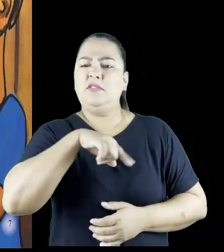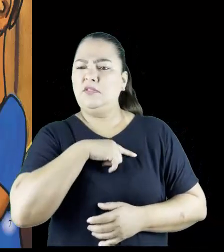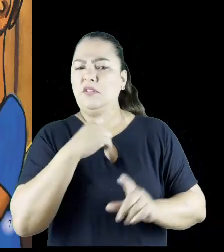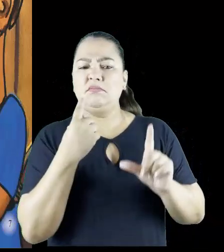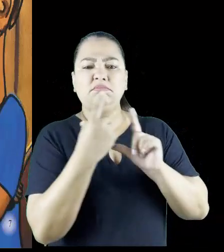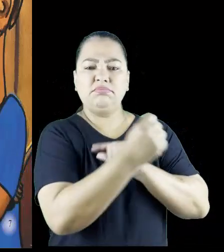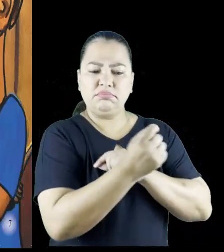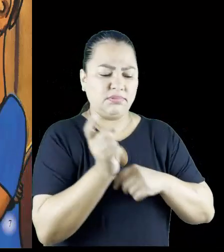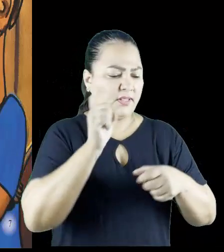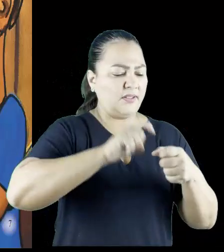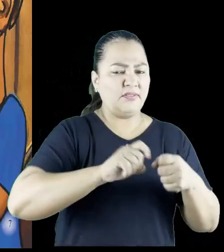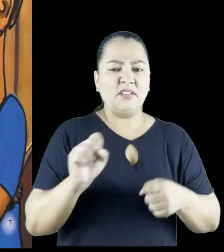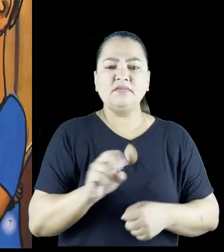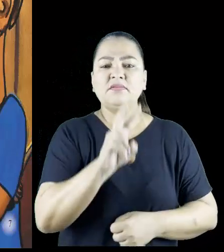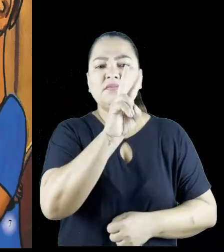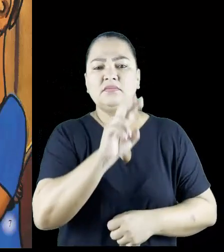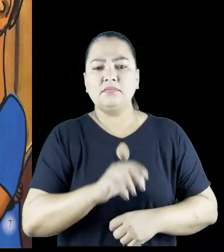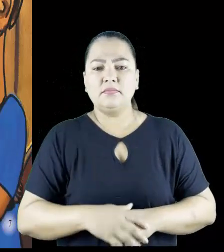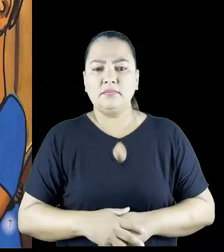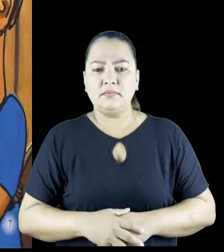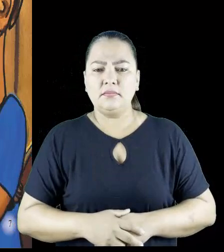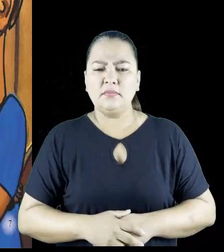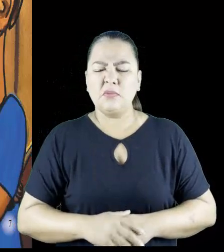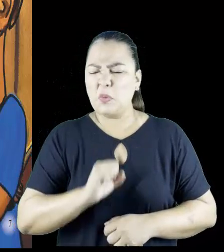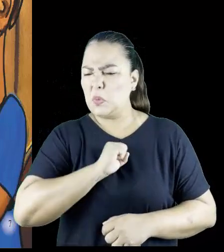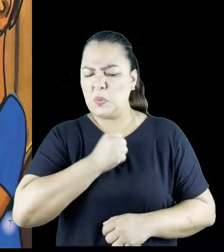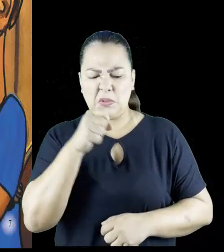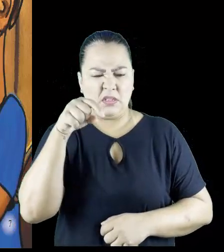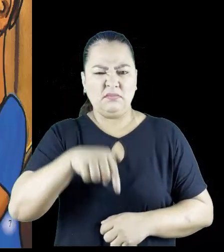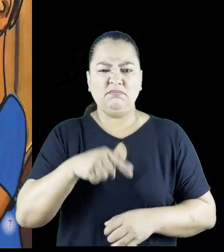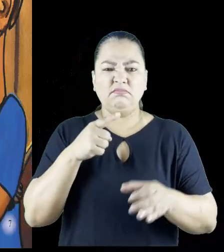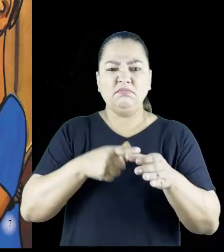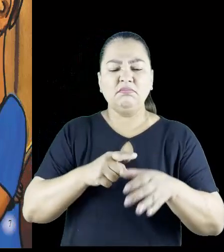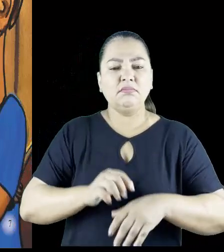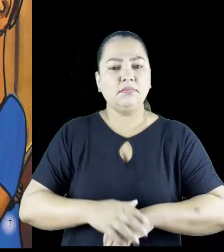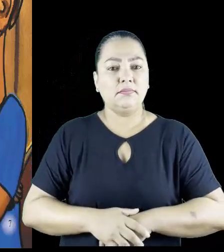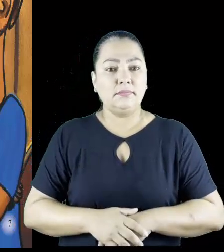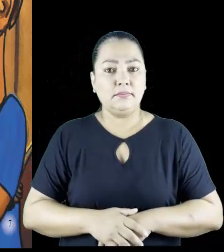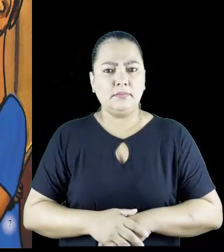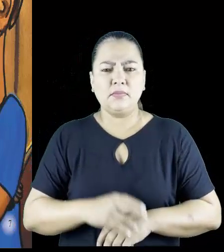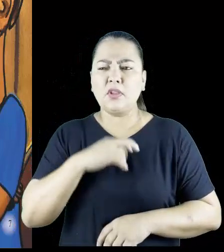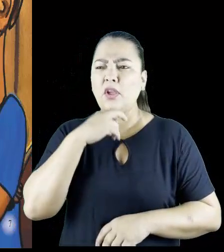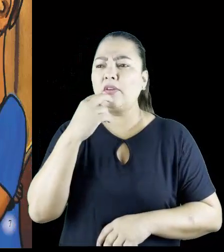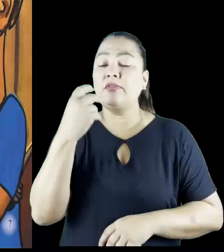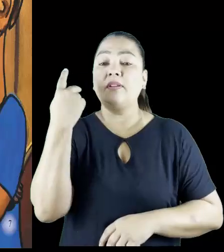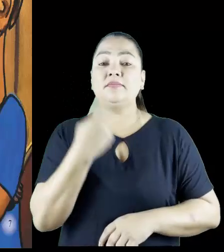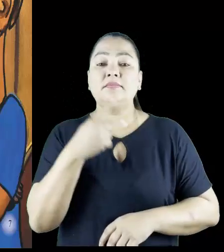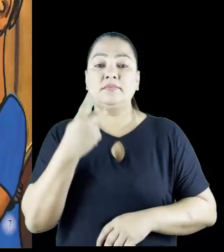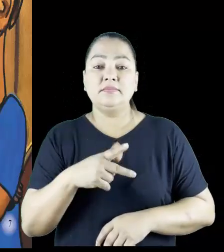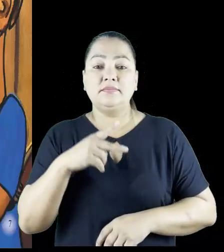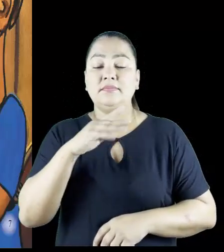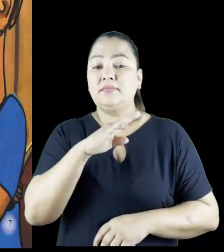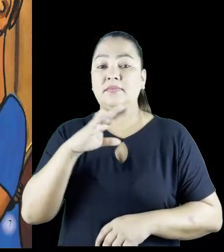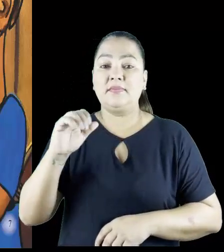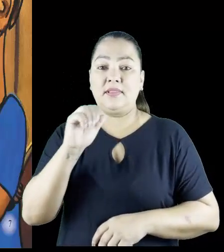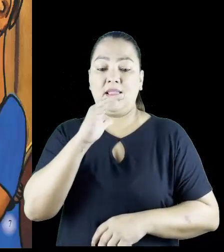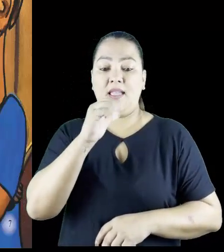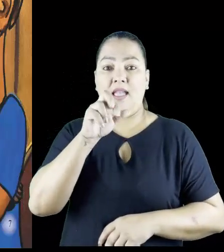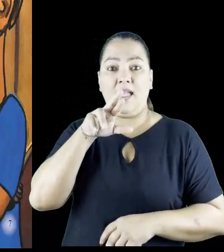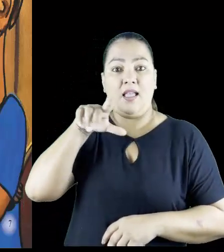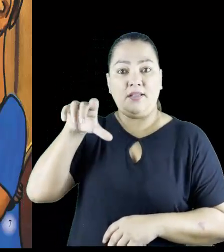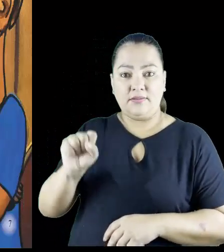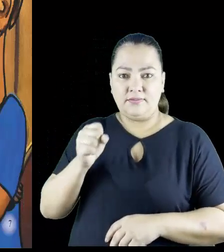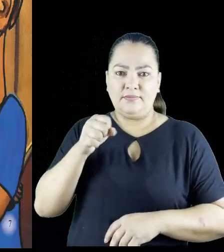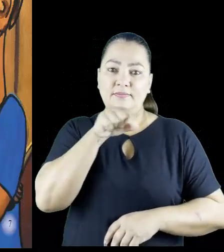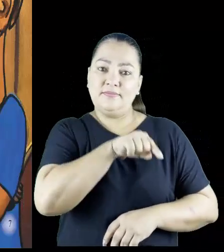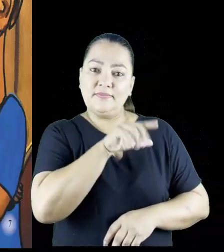Acho que devemos fugir e voltar para a Venezuela. Eu odeio essa cidade. Essa voz era do Carlos